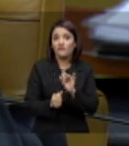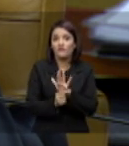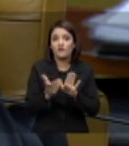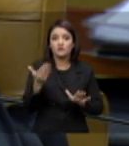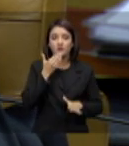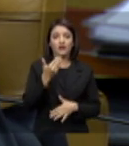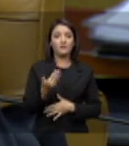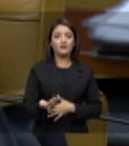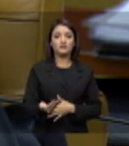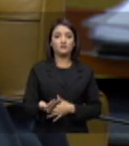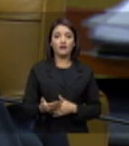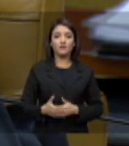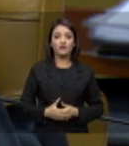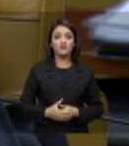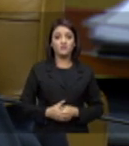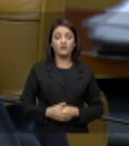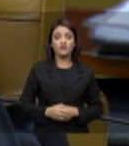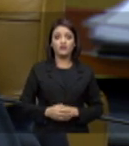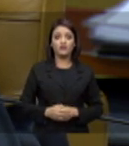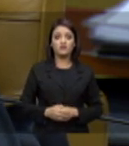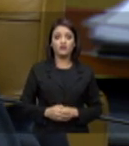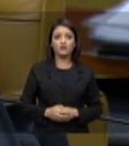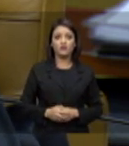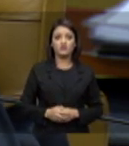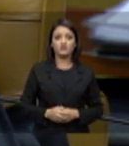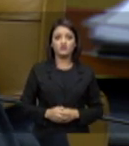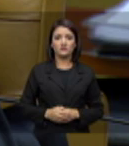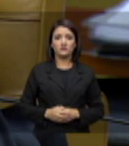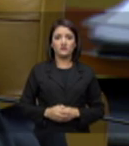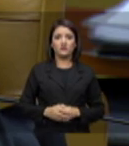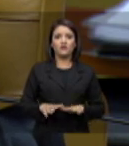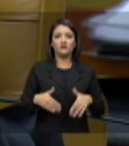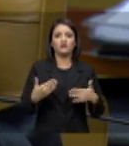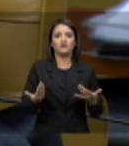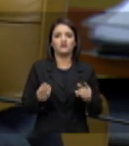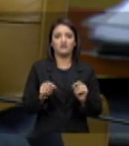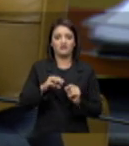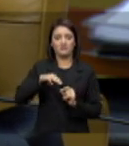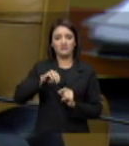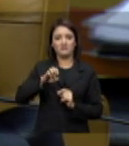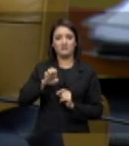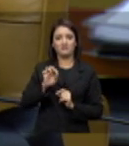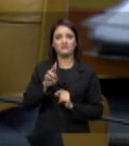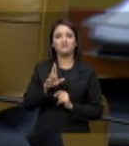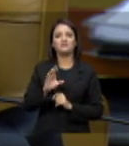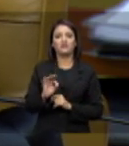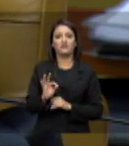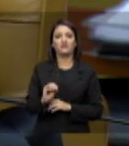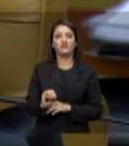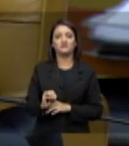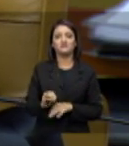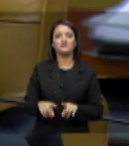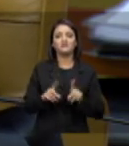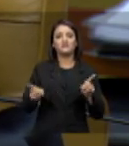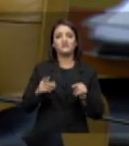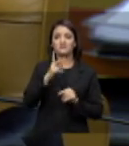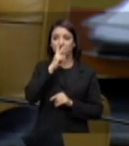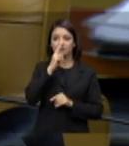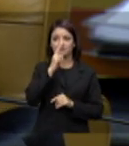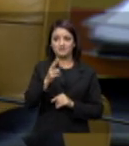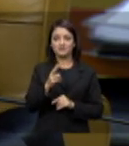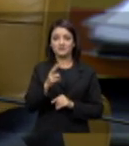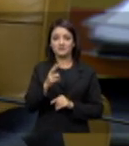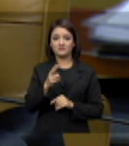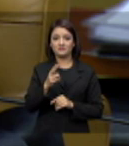pedidos na tanto no mérito quanto na falta de modo que me parece que a esse